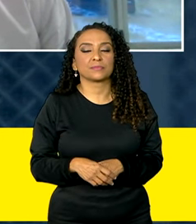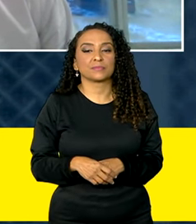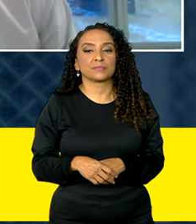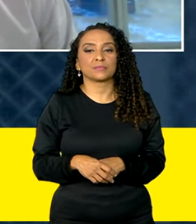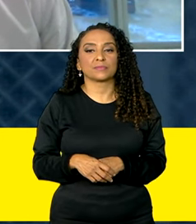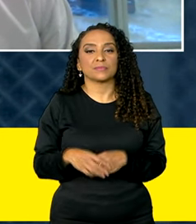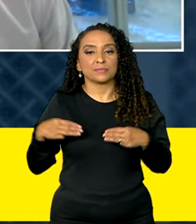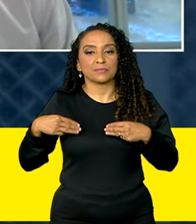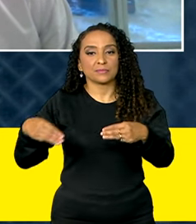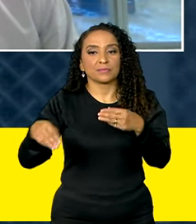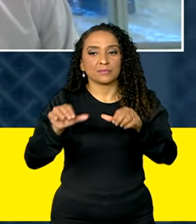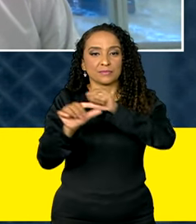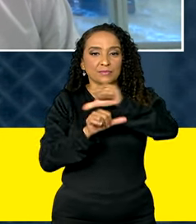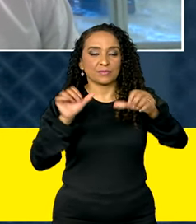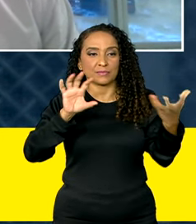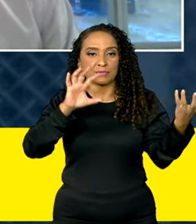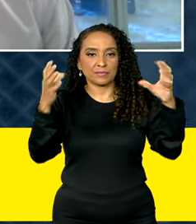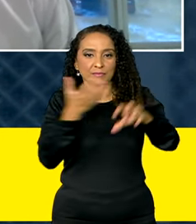Clima, boa noite.